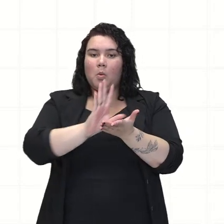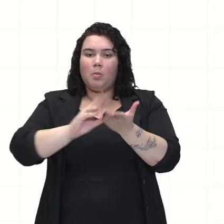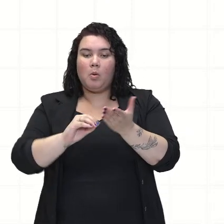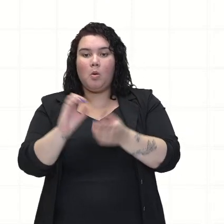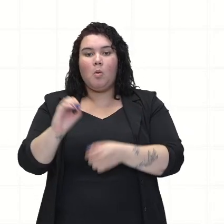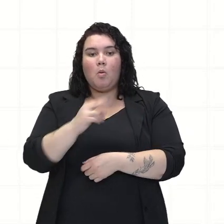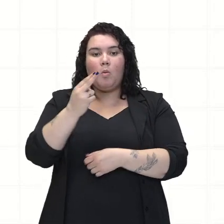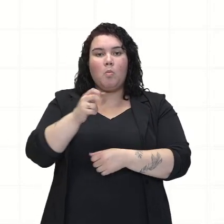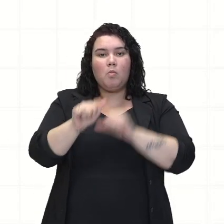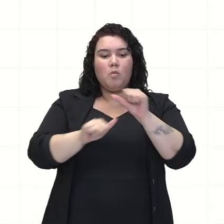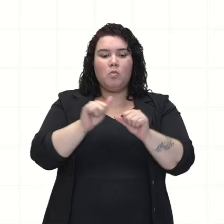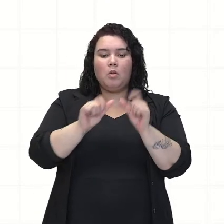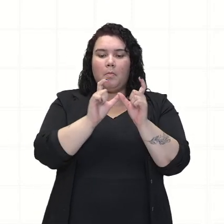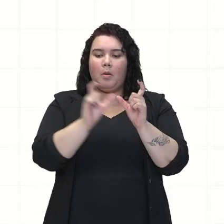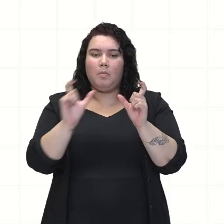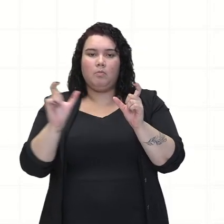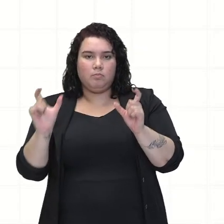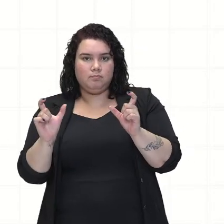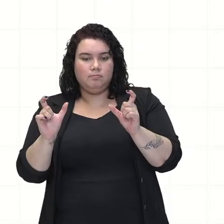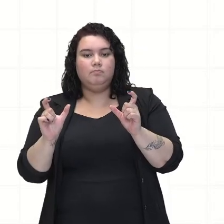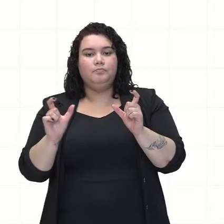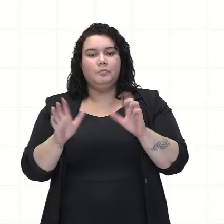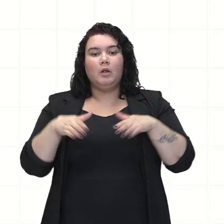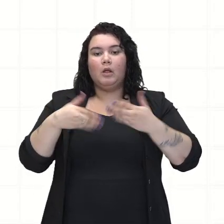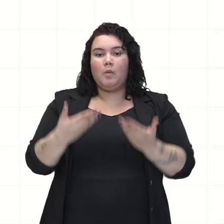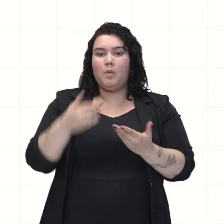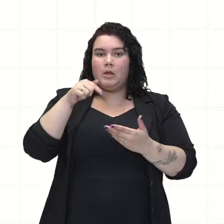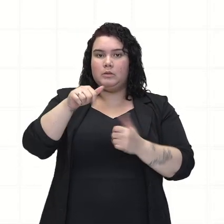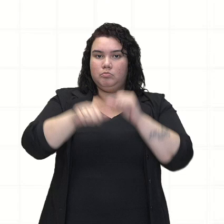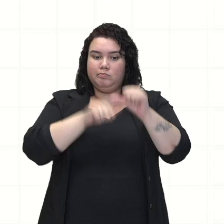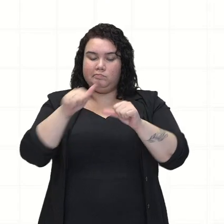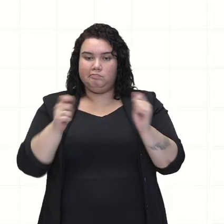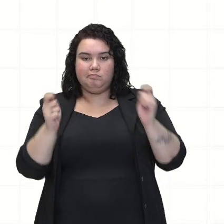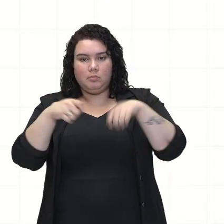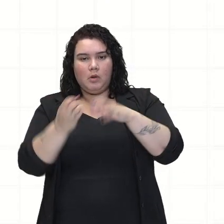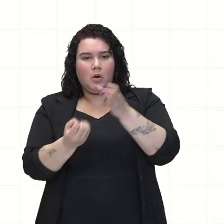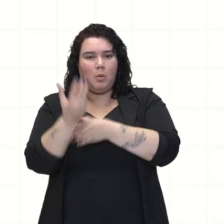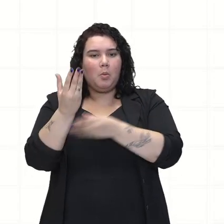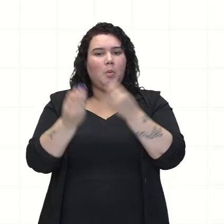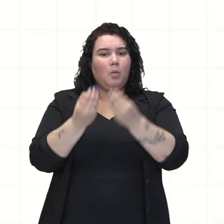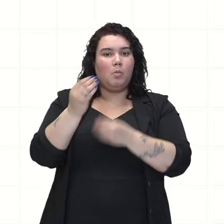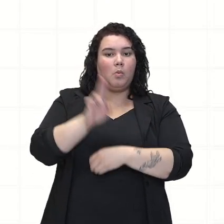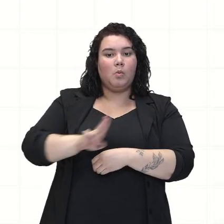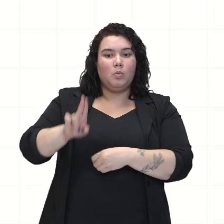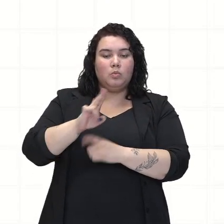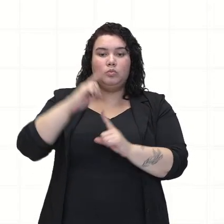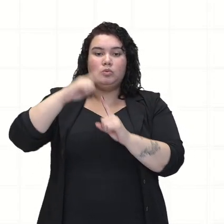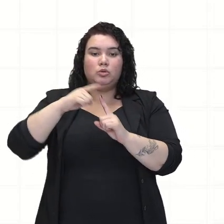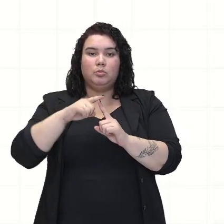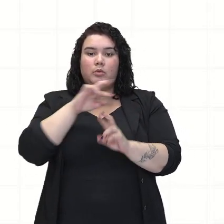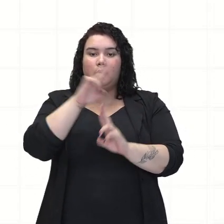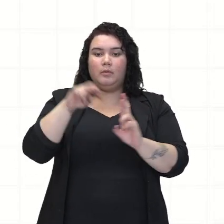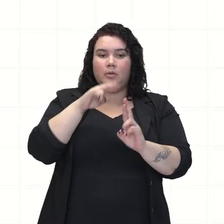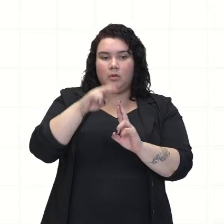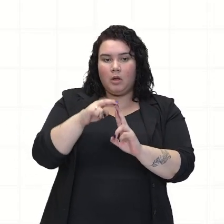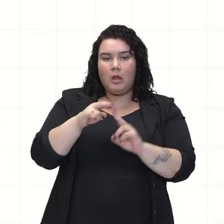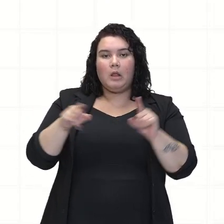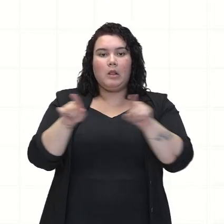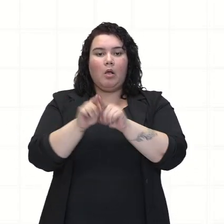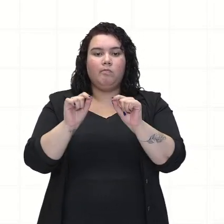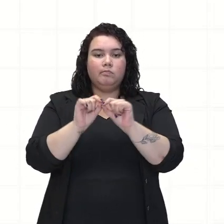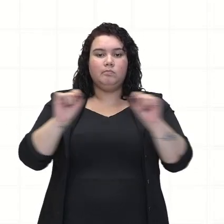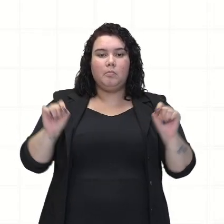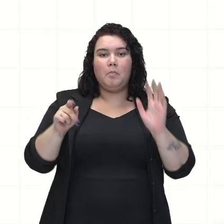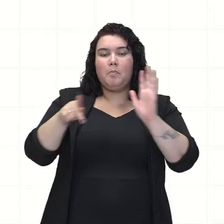sua posição, né? Para realizar essas transformações, precisamos utilizar um sistema de referência e uma unidade de